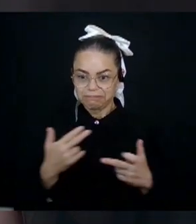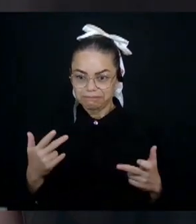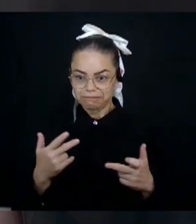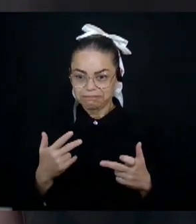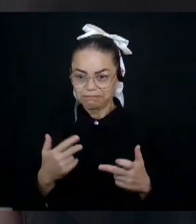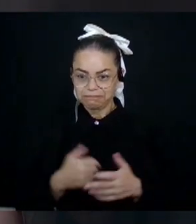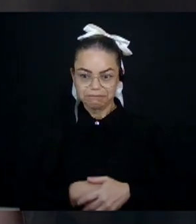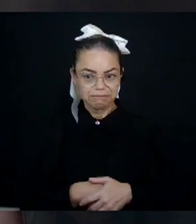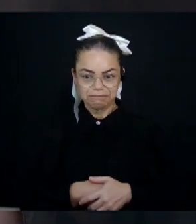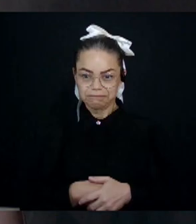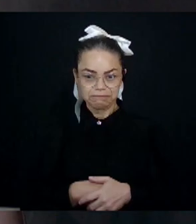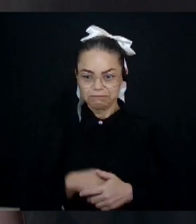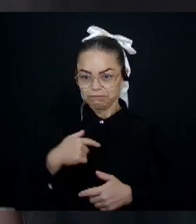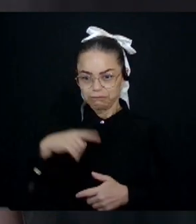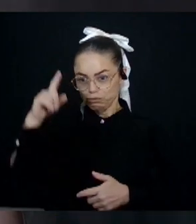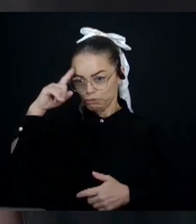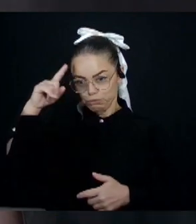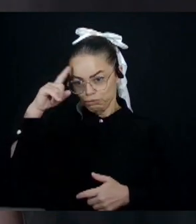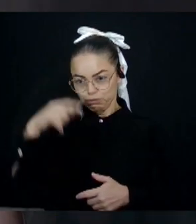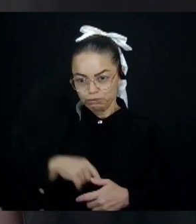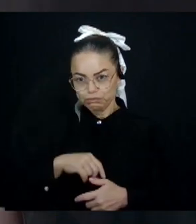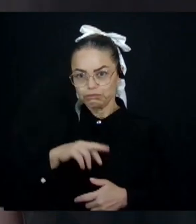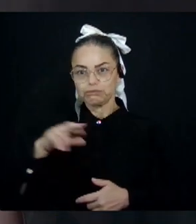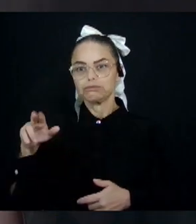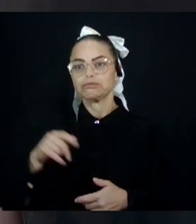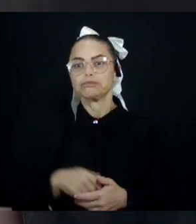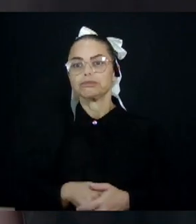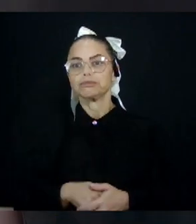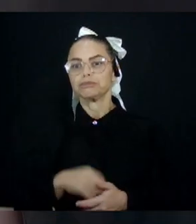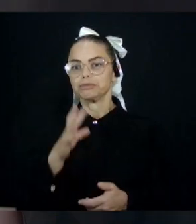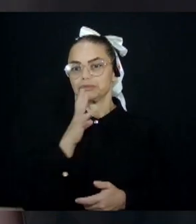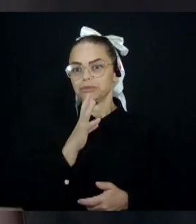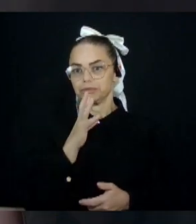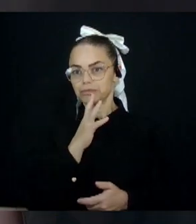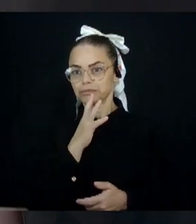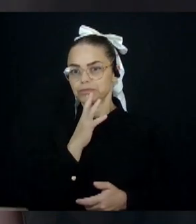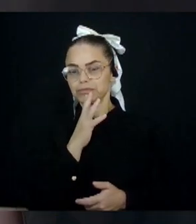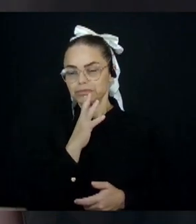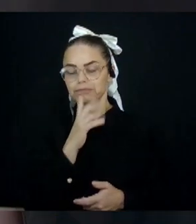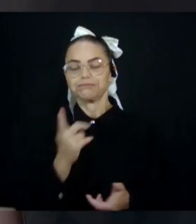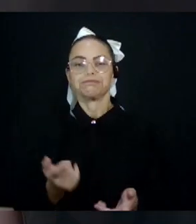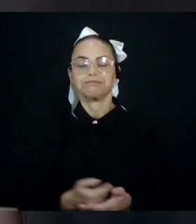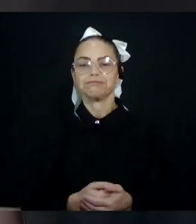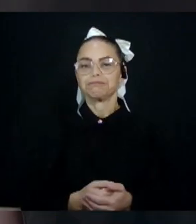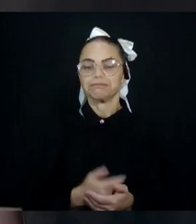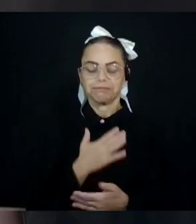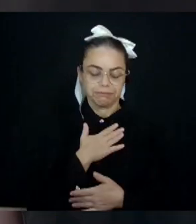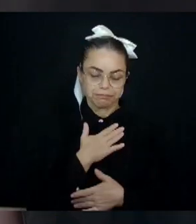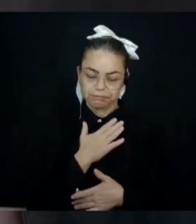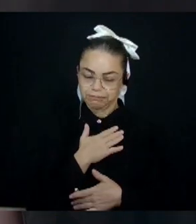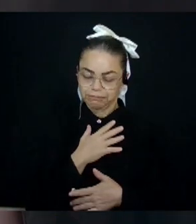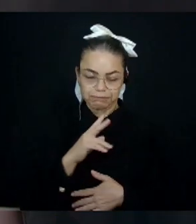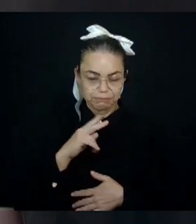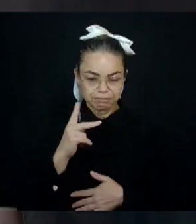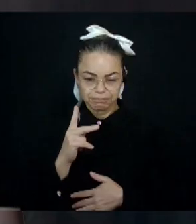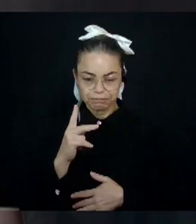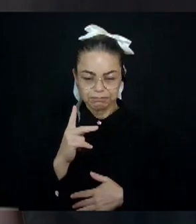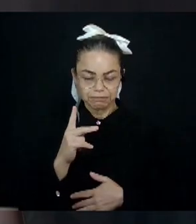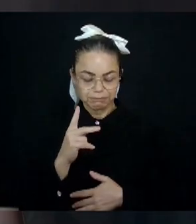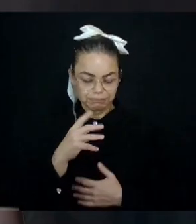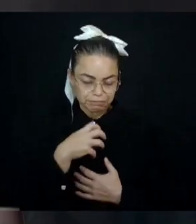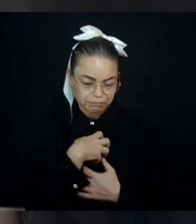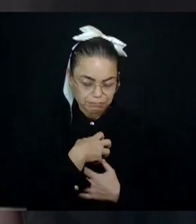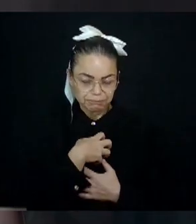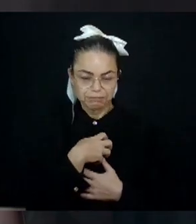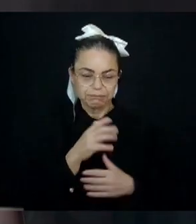sua rotina, né. Então você conhece uma parte sua que naquela rotina estabelecida